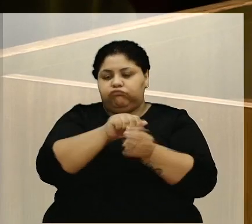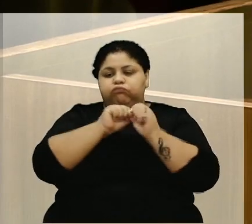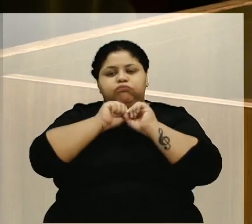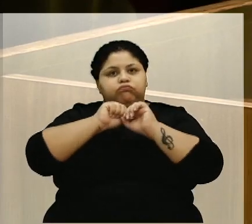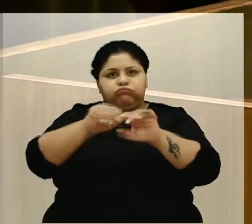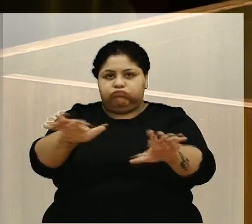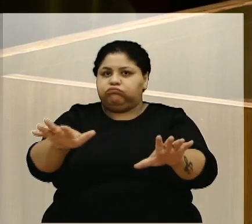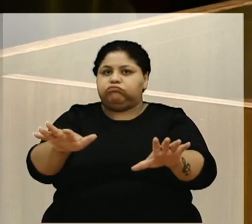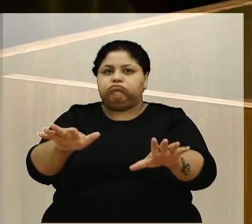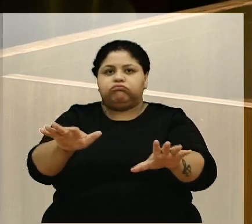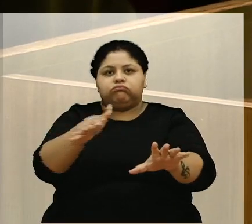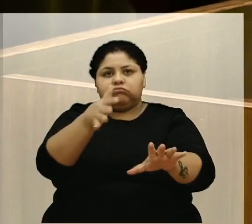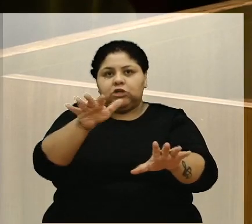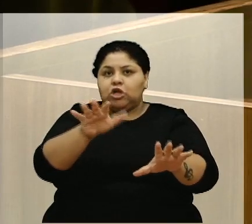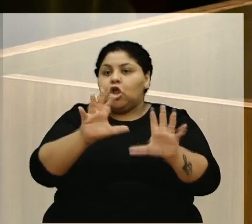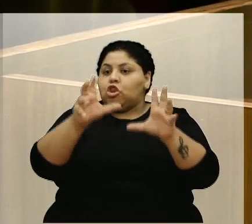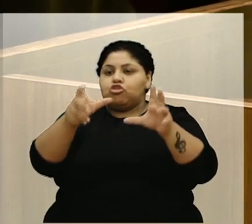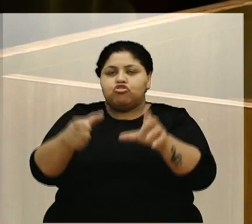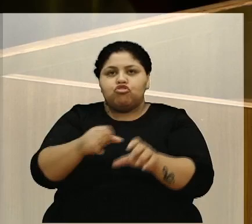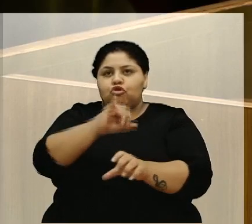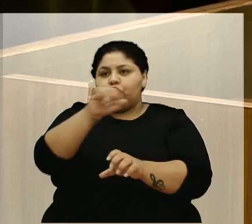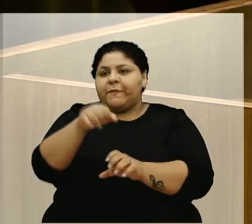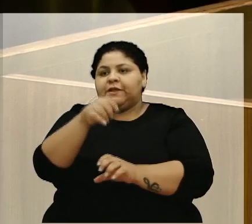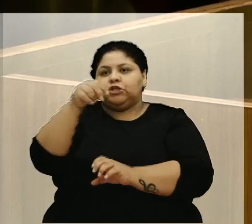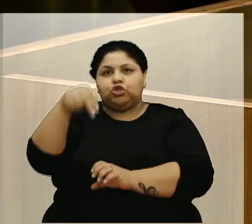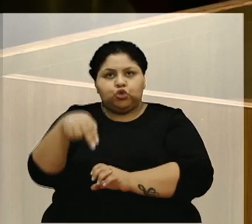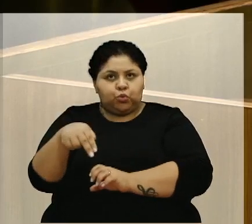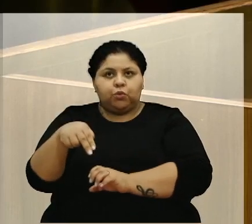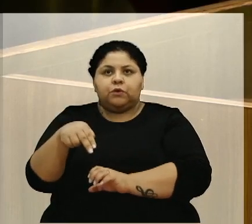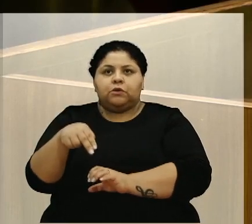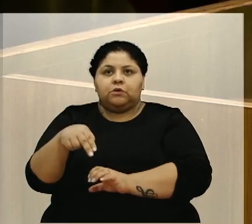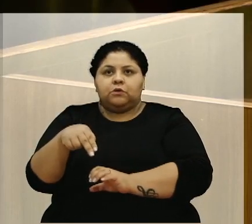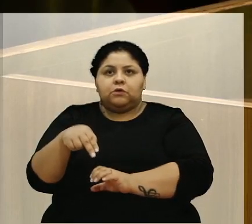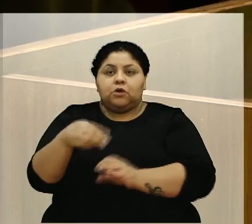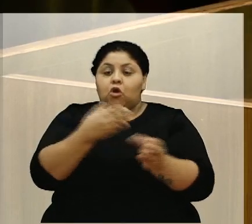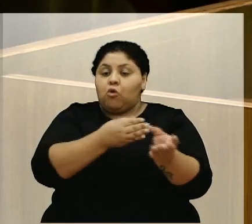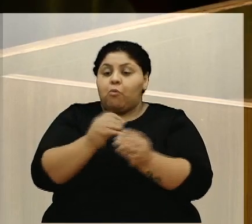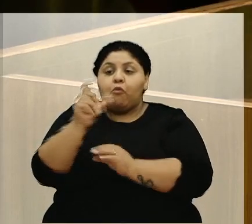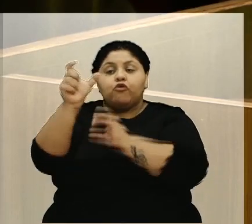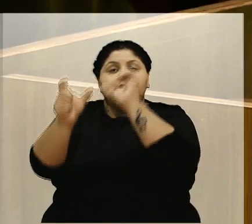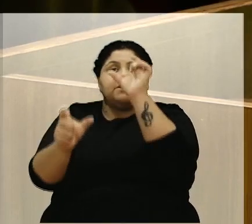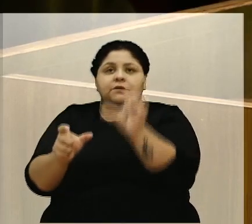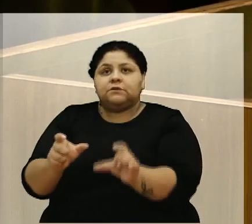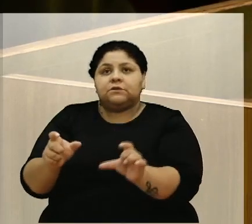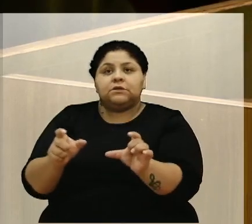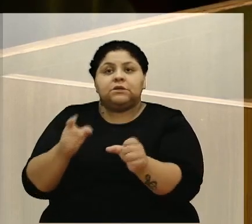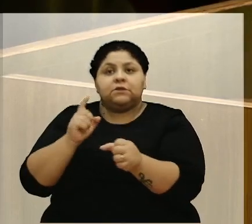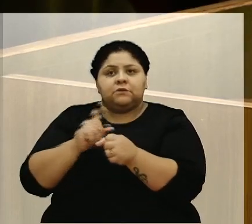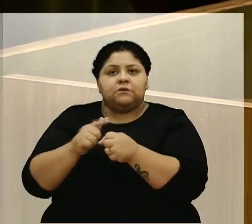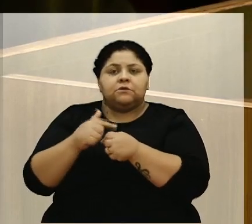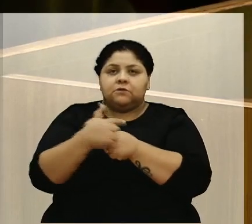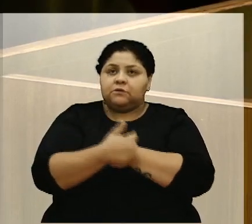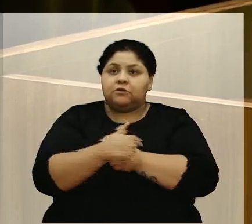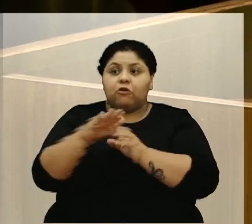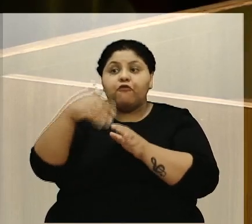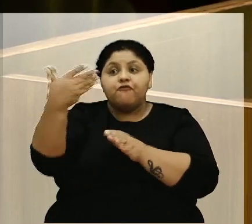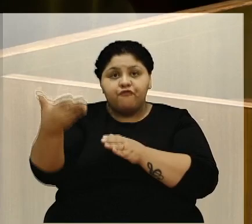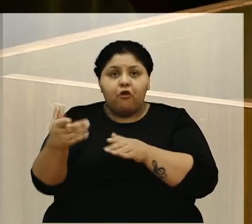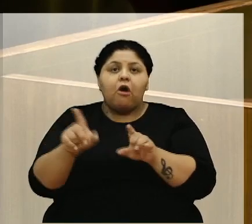por pelo menos todo mês de junho, porque até lá muitas pessoas na nossa cidade, ou mesmo fora